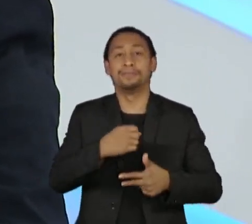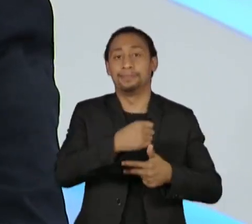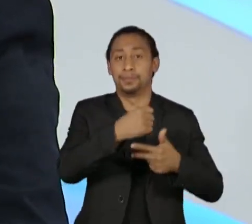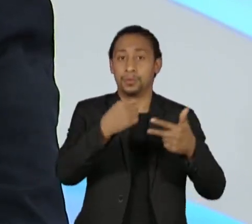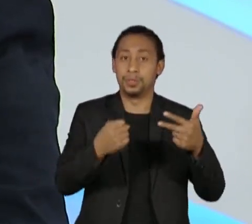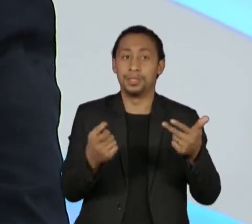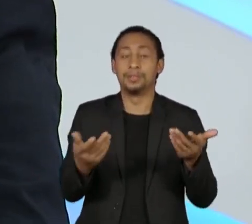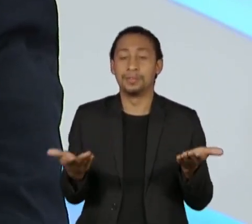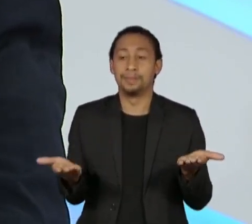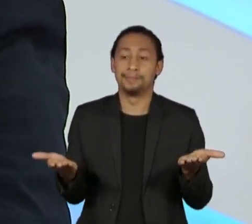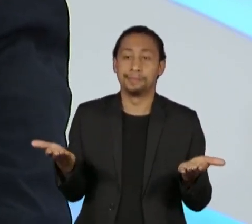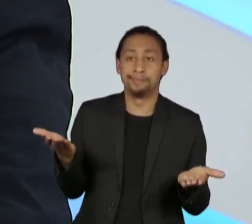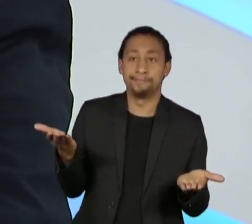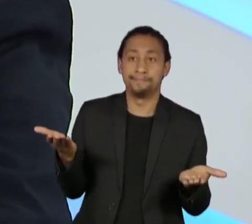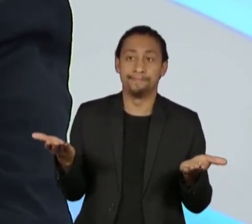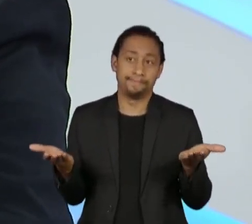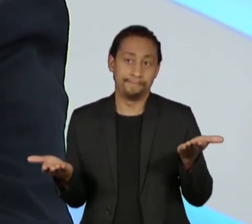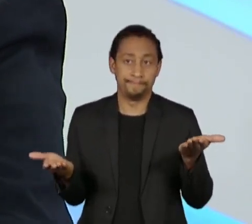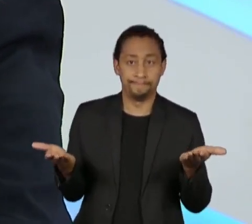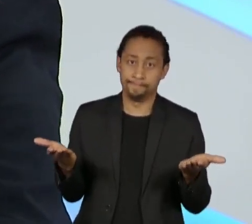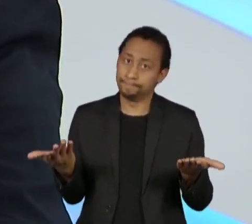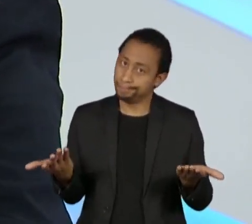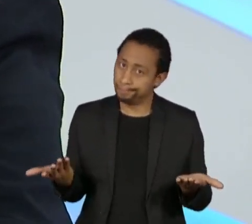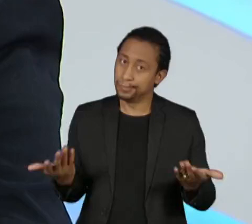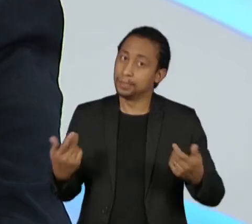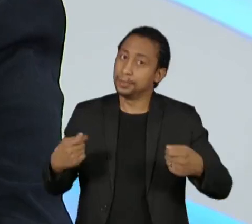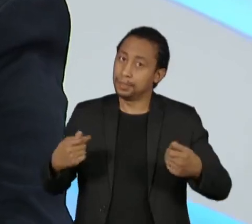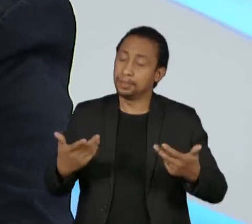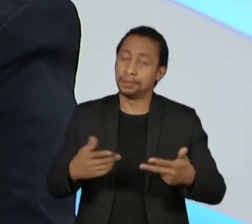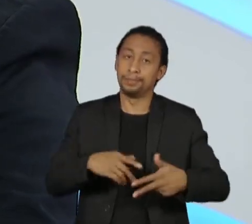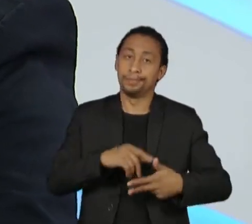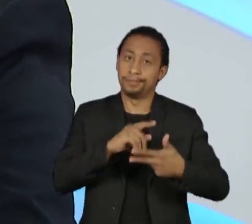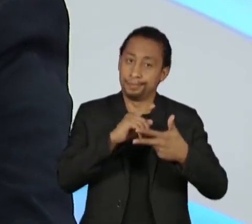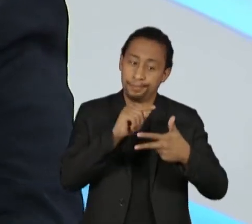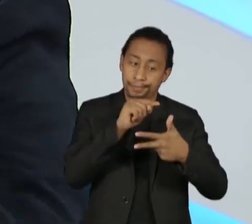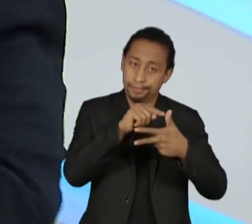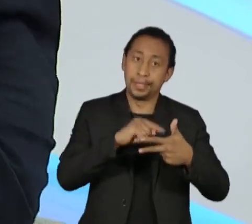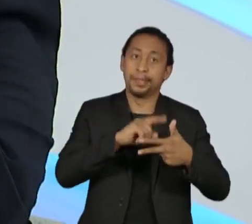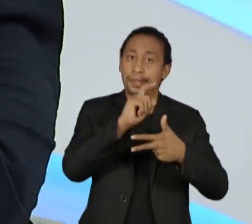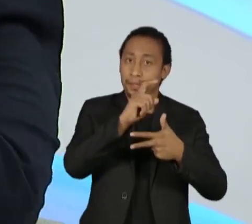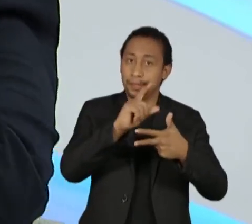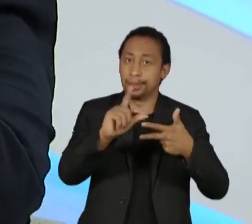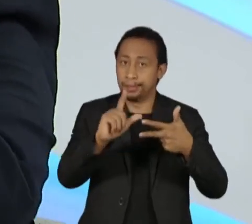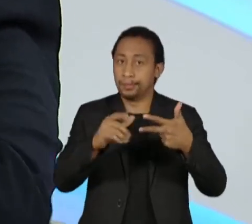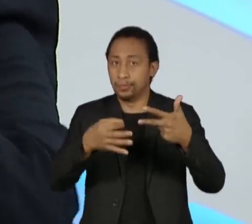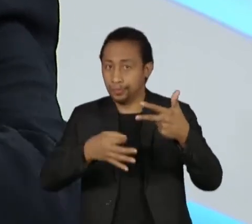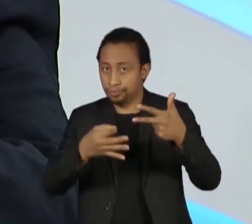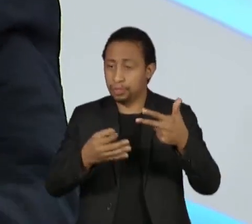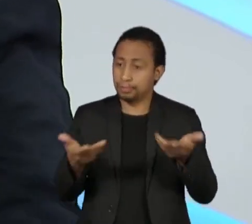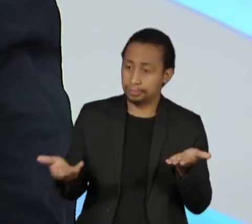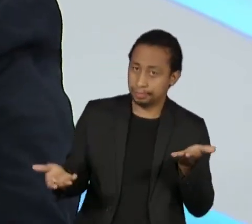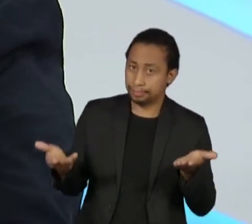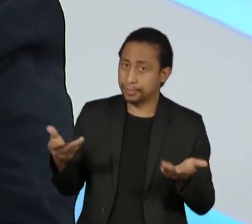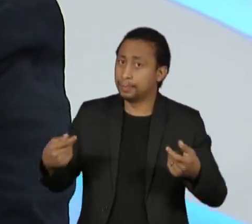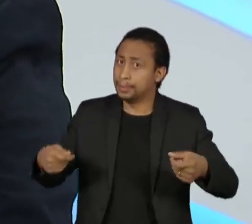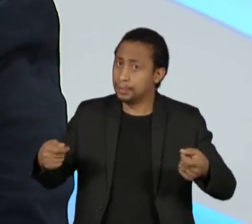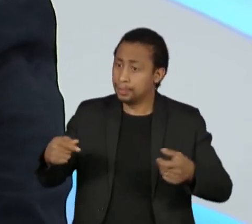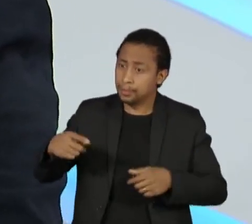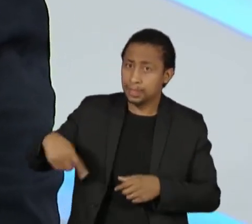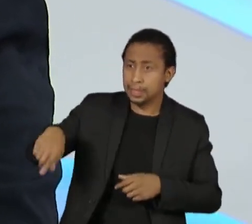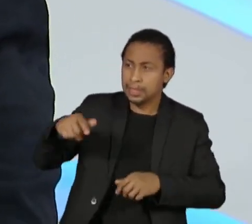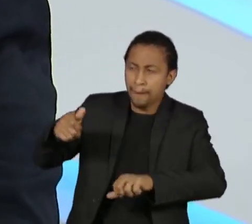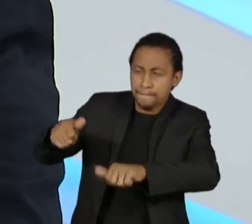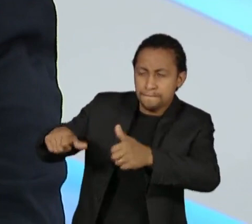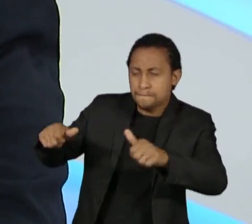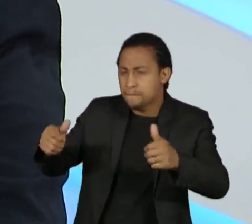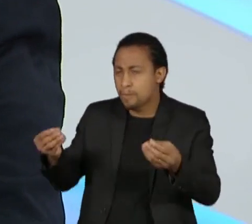no Brasil. É preciso ler de modo estrutural. É claro que há as contingências que ocupam as análises mais imediatas, mas